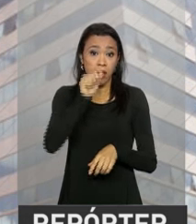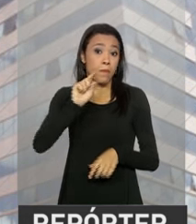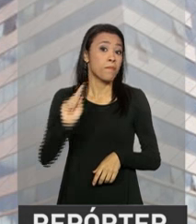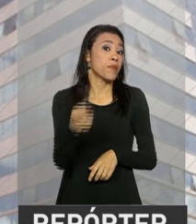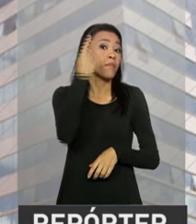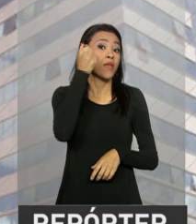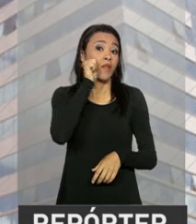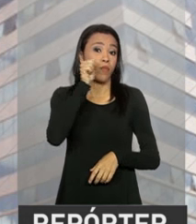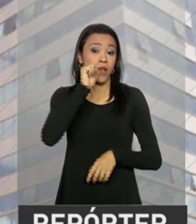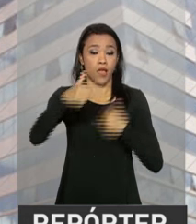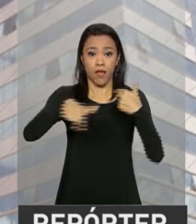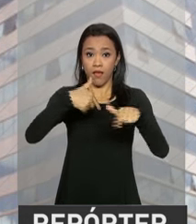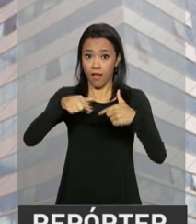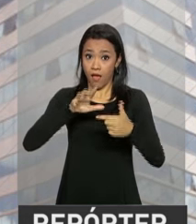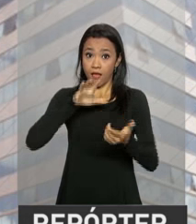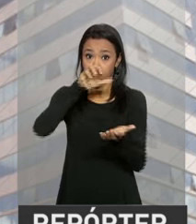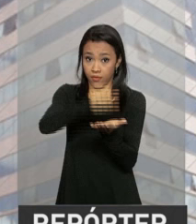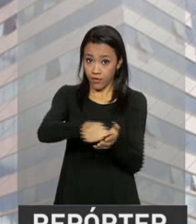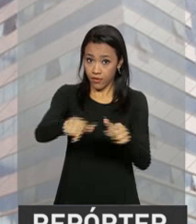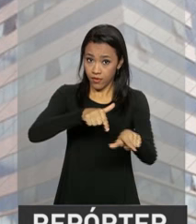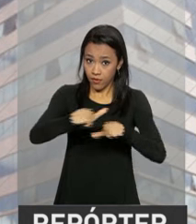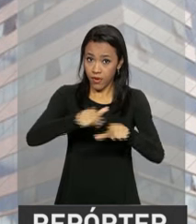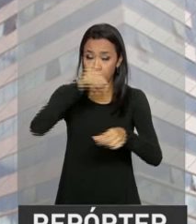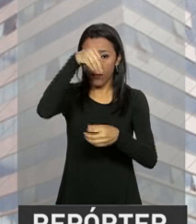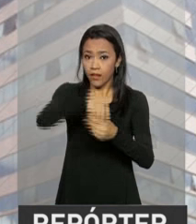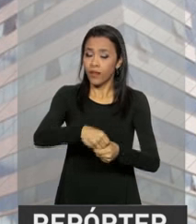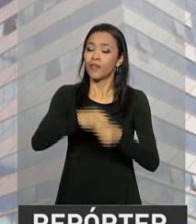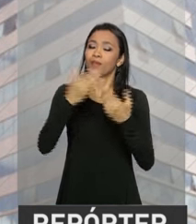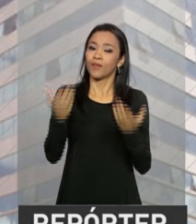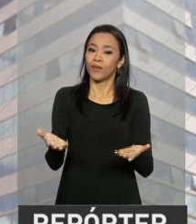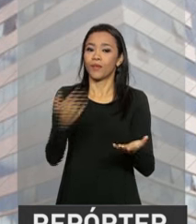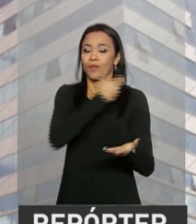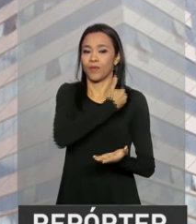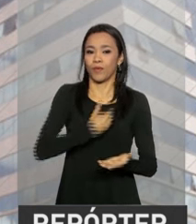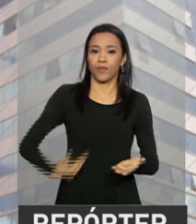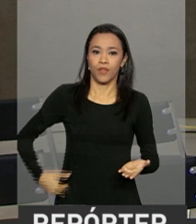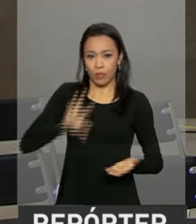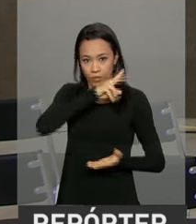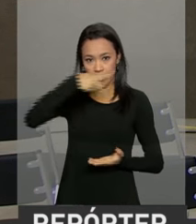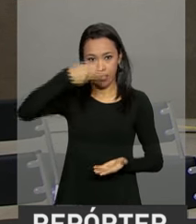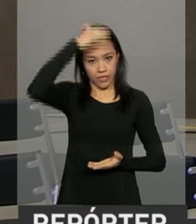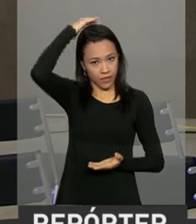mulher a ocupar cargo no primeiro escalão do governo do presidente Michel Temer.